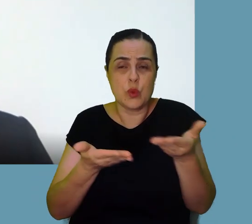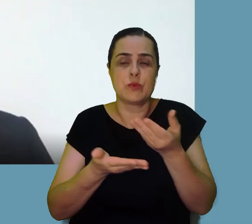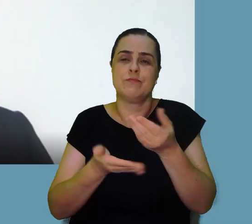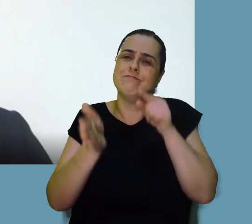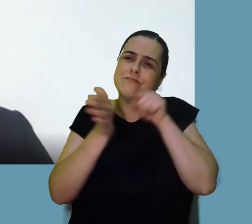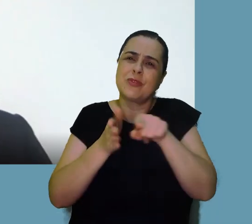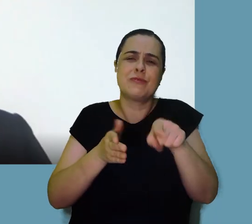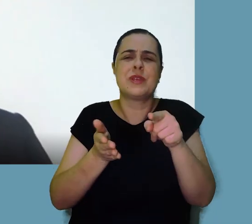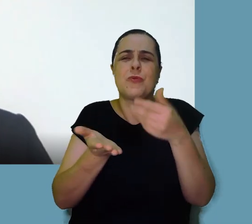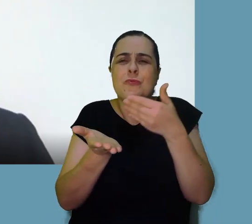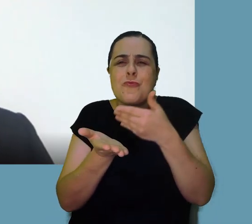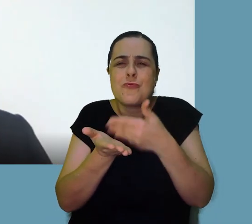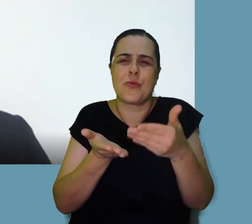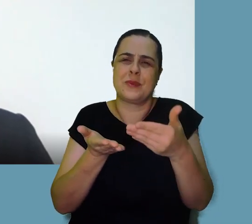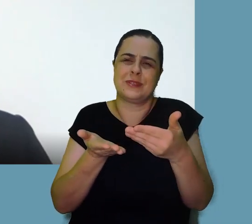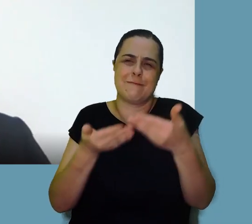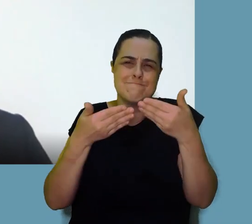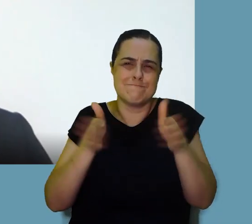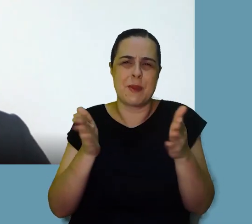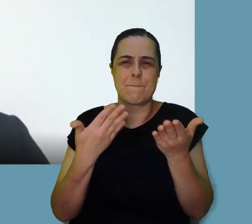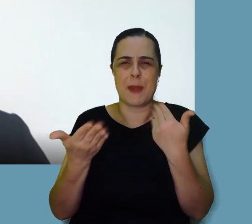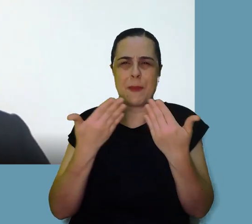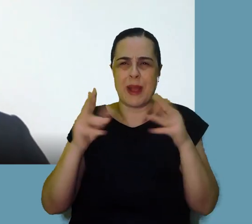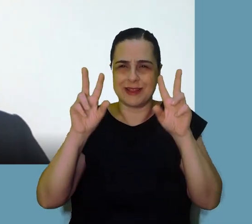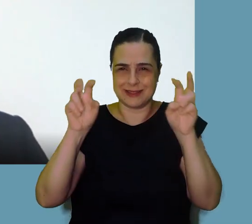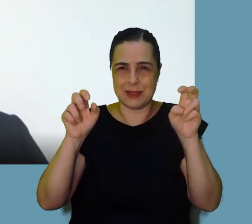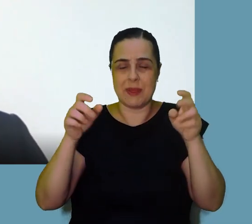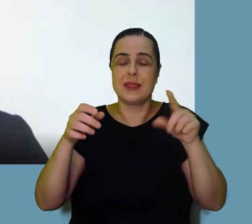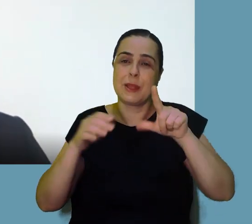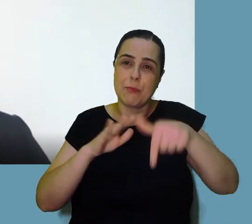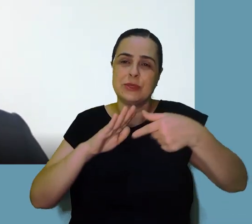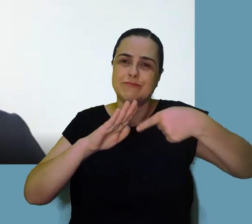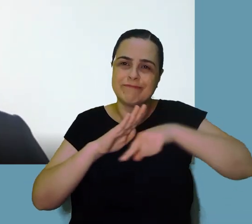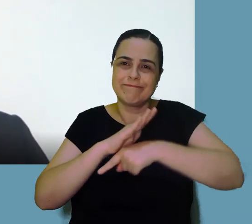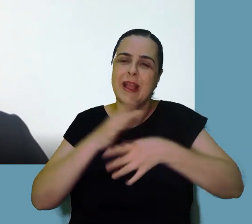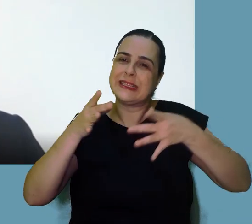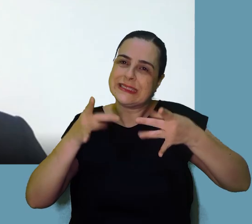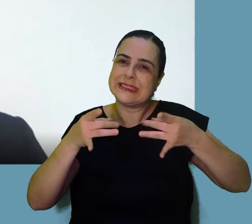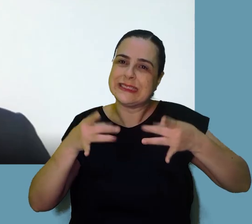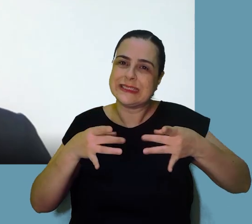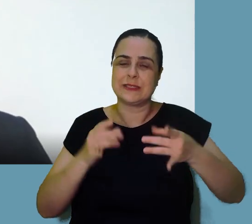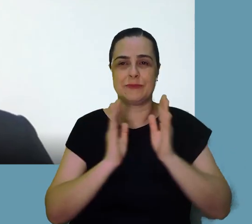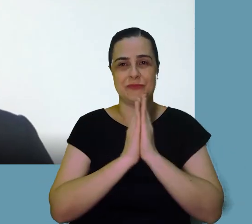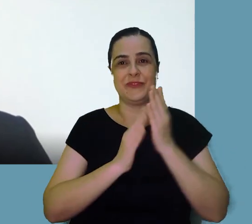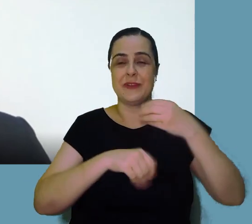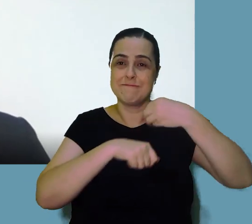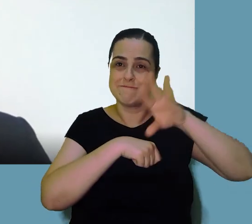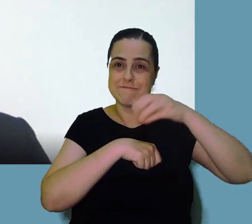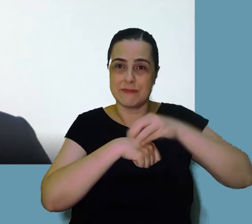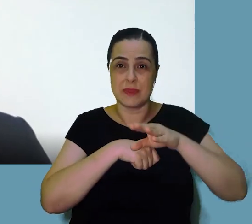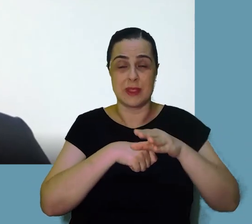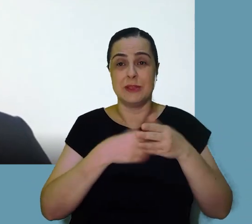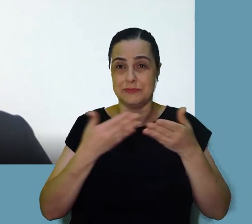para você fazer uma introdução sobre essa temática, e aí a gente vai se aprofundando, então, com a sua mensagem geral sobre